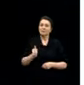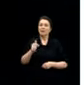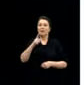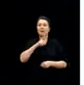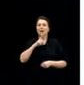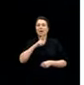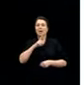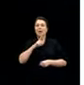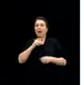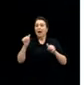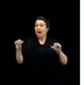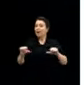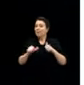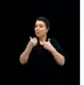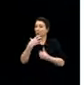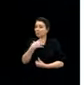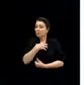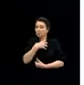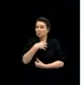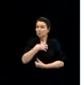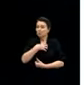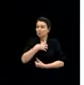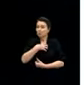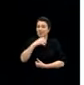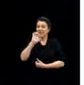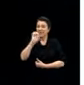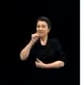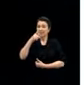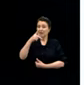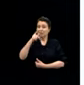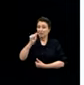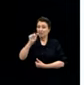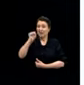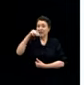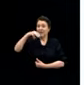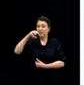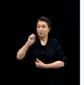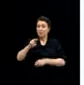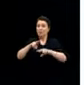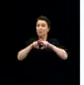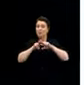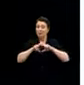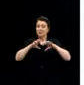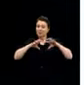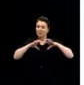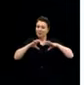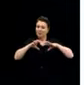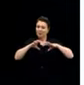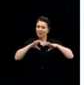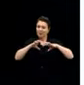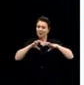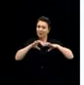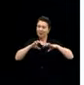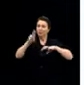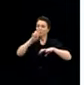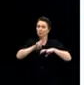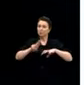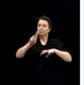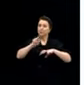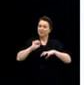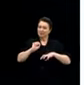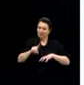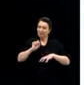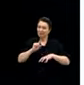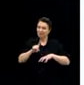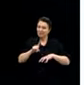dos sintomas do blefaroespasmo é consequência da ação da toxina modificada sobre o